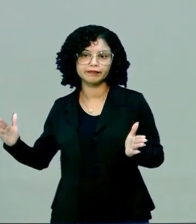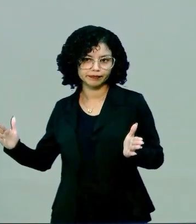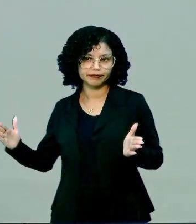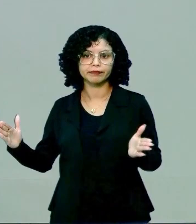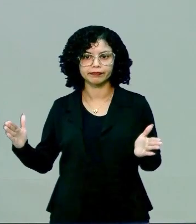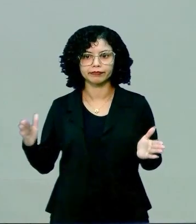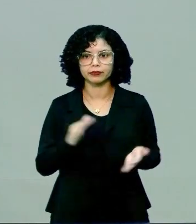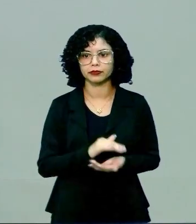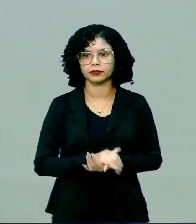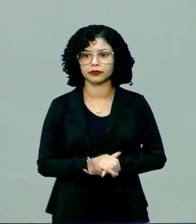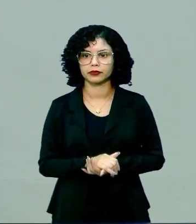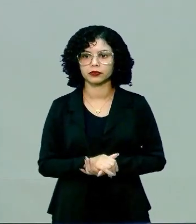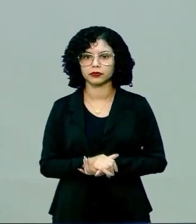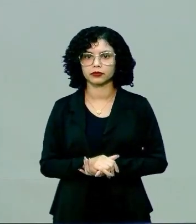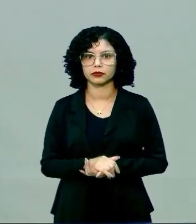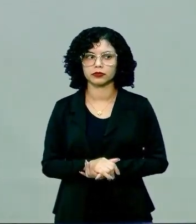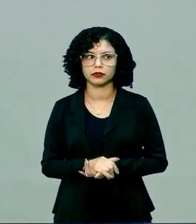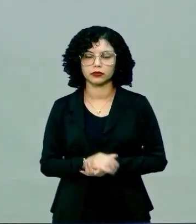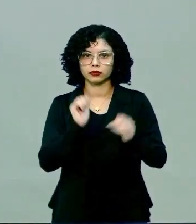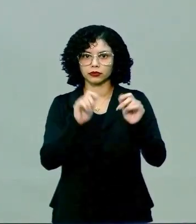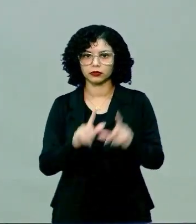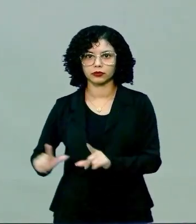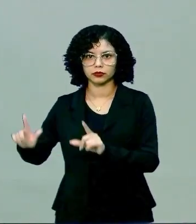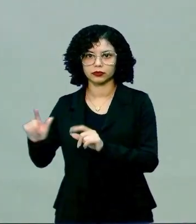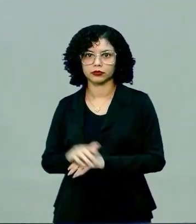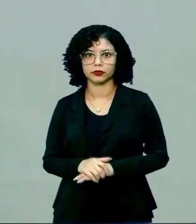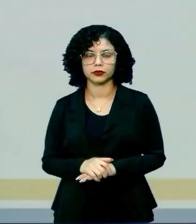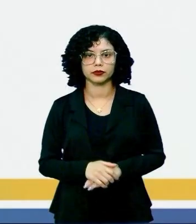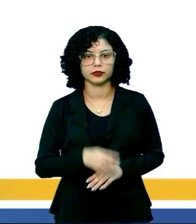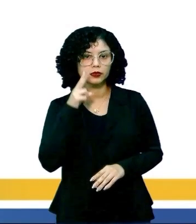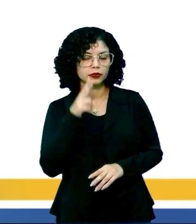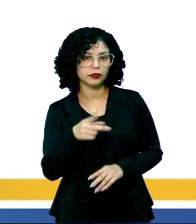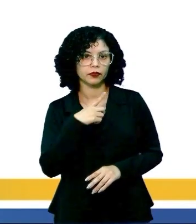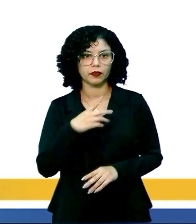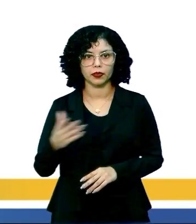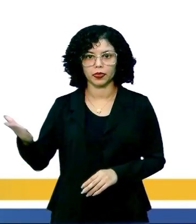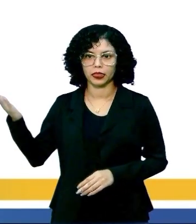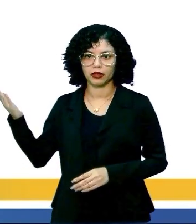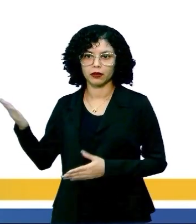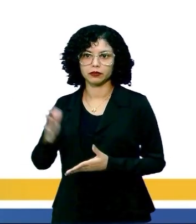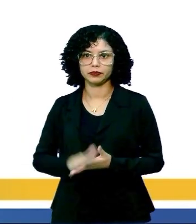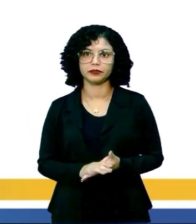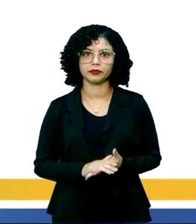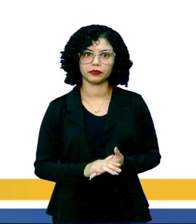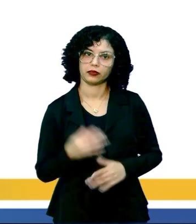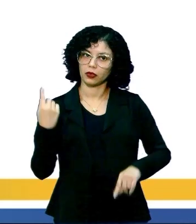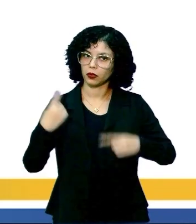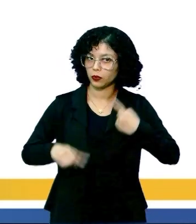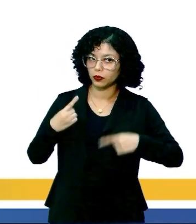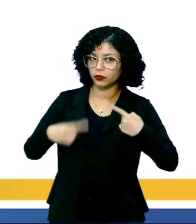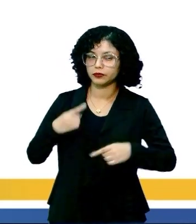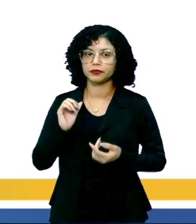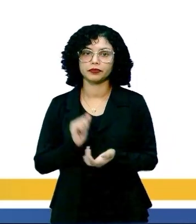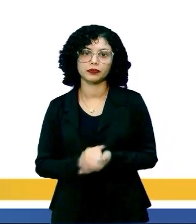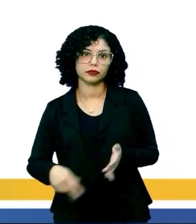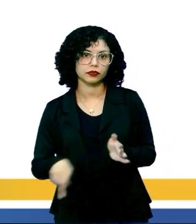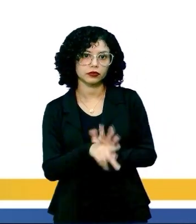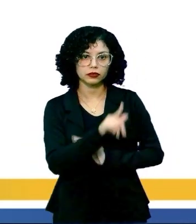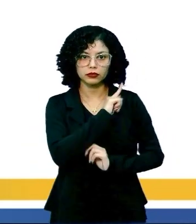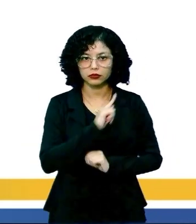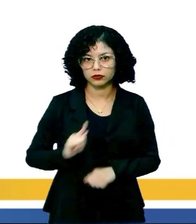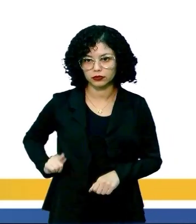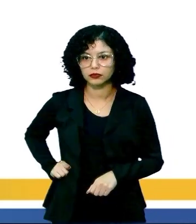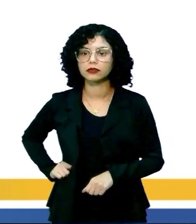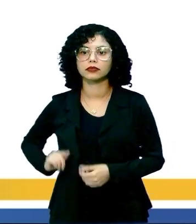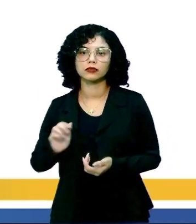da República do Café com Leite? Acompanha só. Nós vamos ter aí uma política dos governadores,